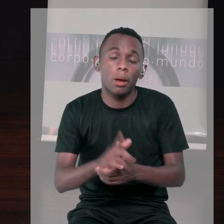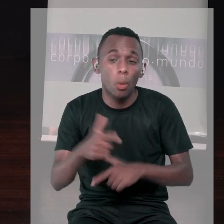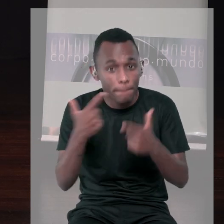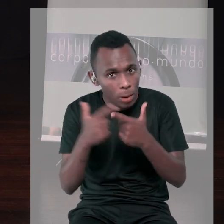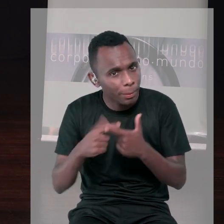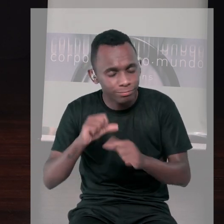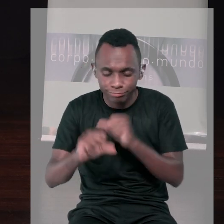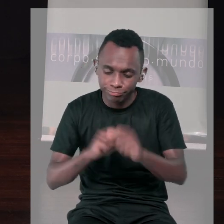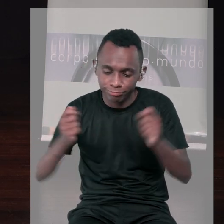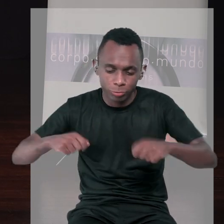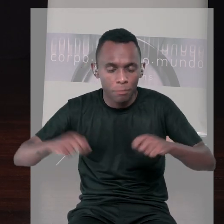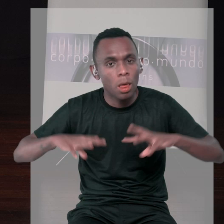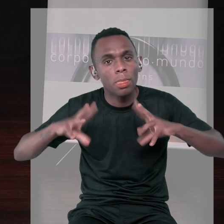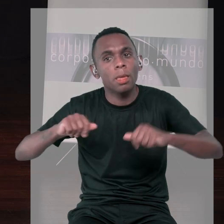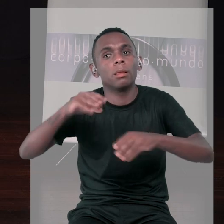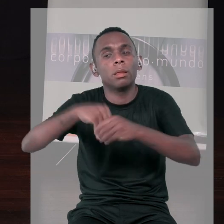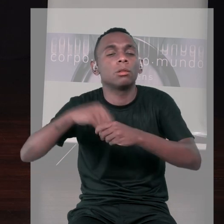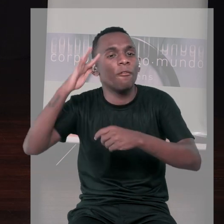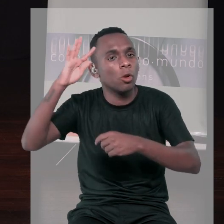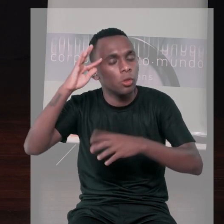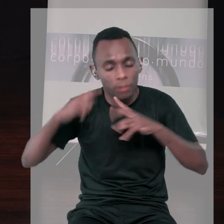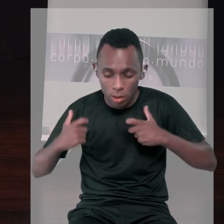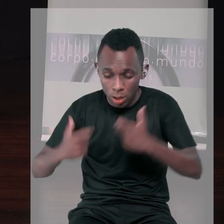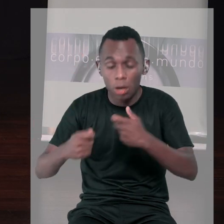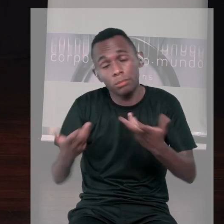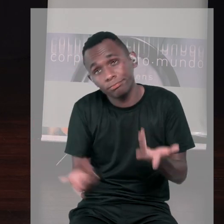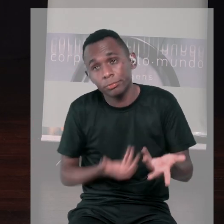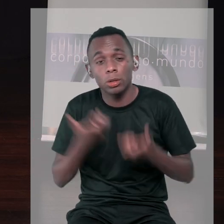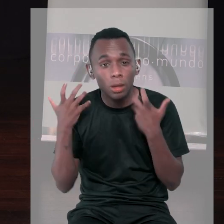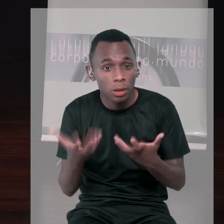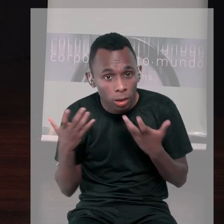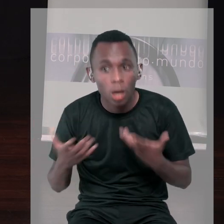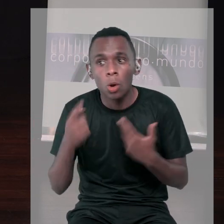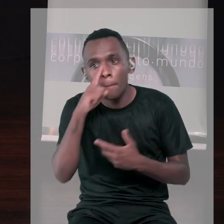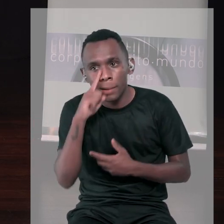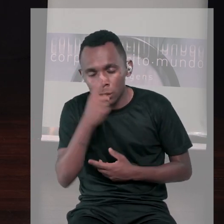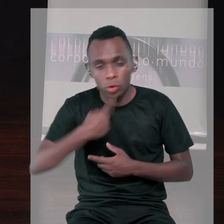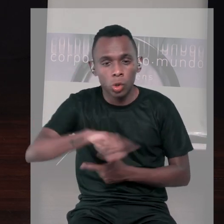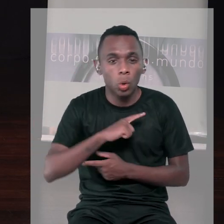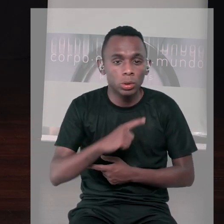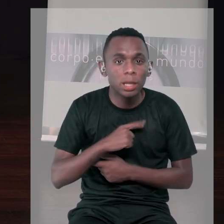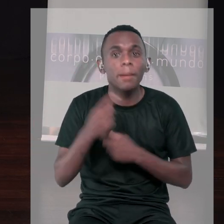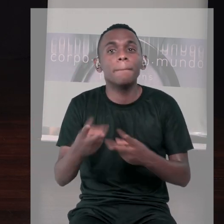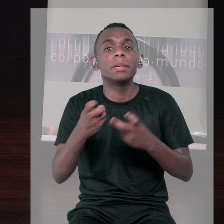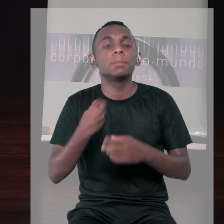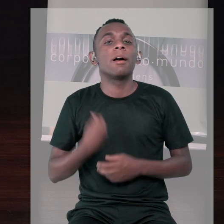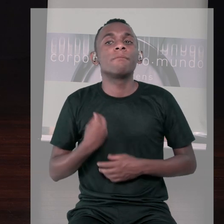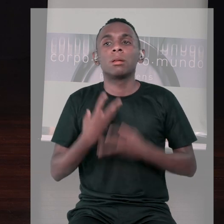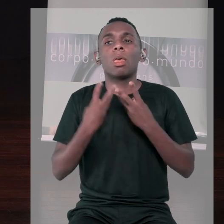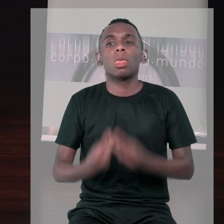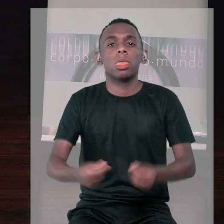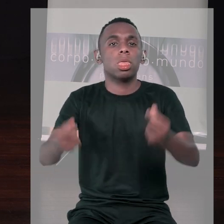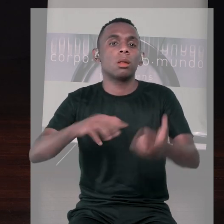da guerra, que pretenda dar conta dos riscos que corremos de ver a vida desaparecer do planeta, por obra